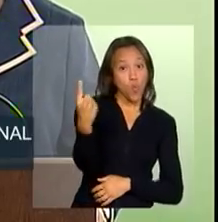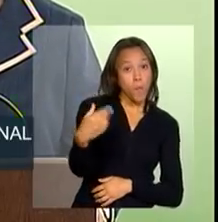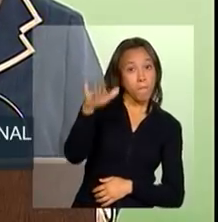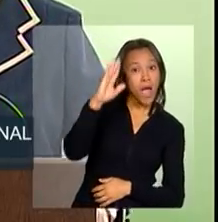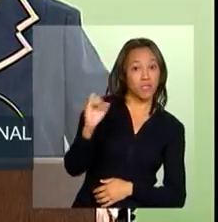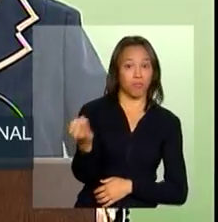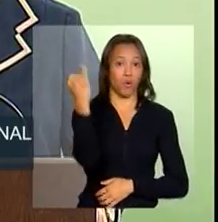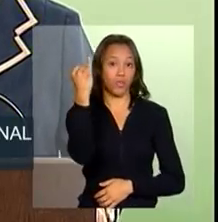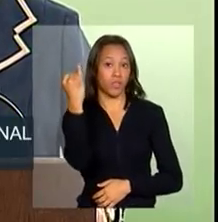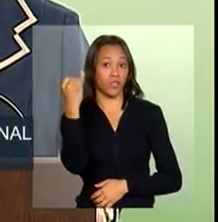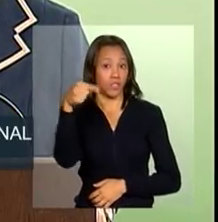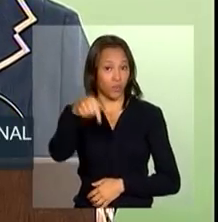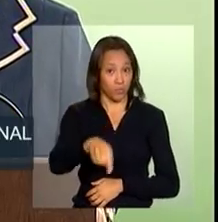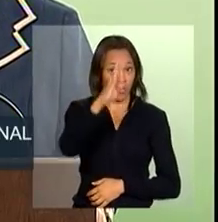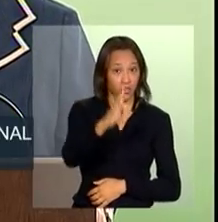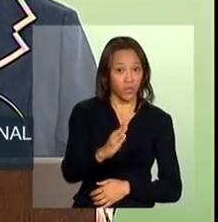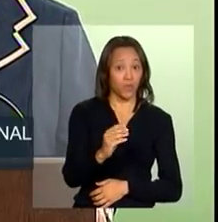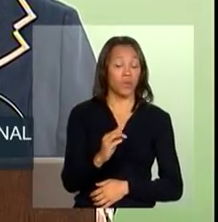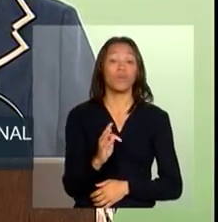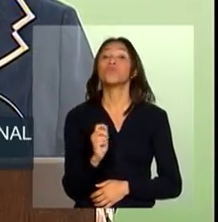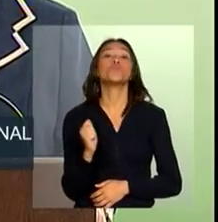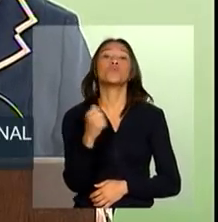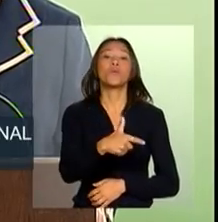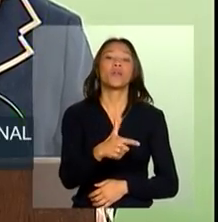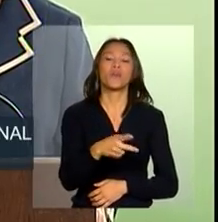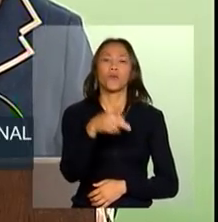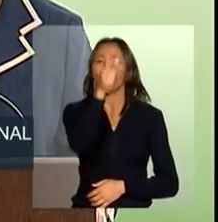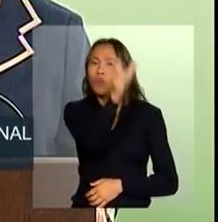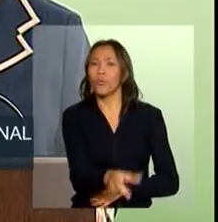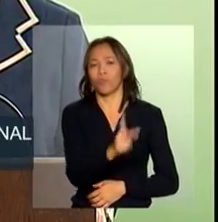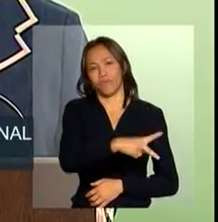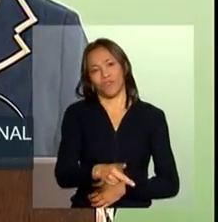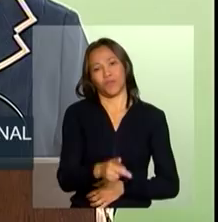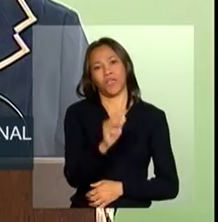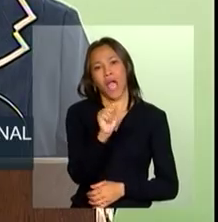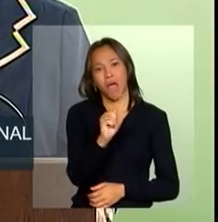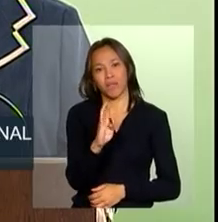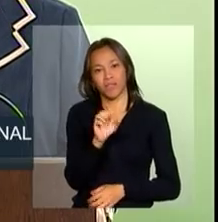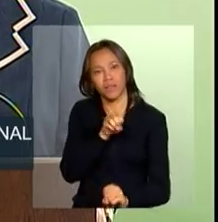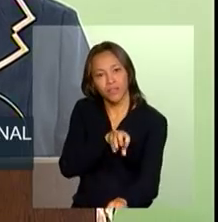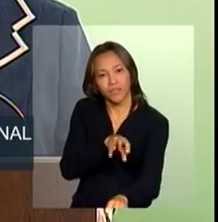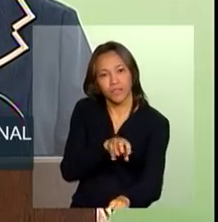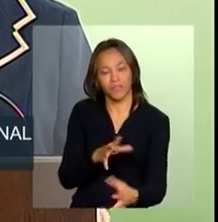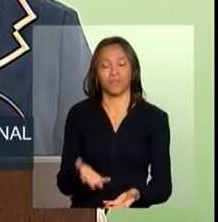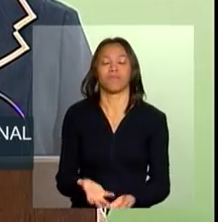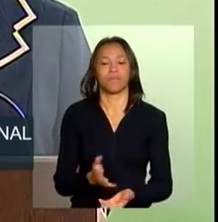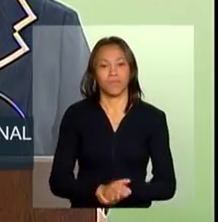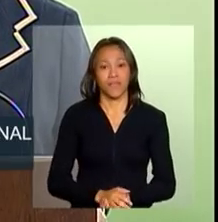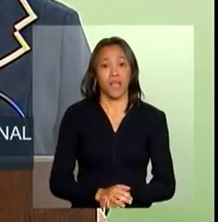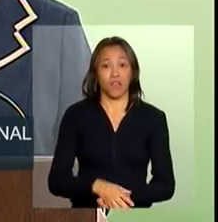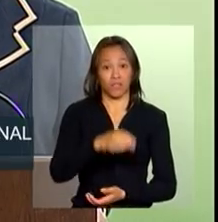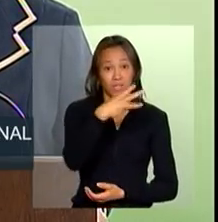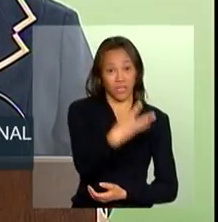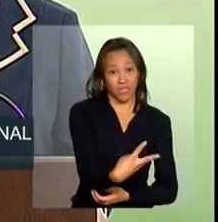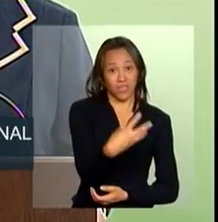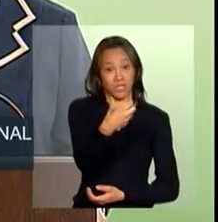importante para o Brasil que o professor alfabetizador. Aos 360.000.